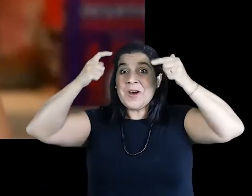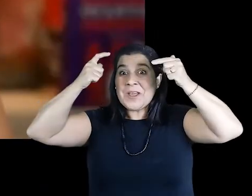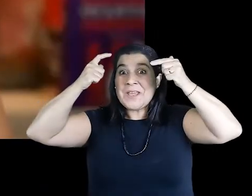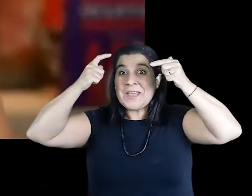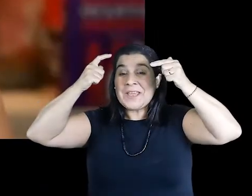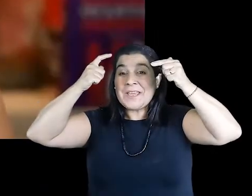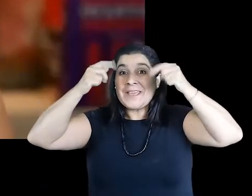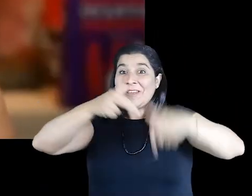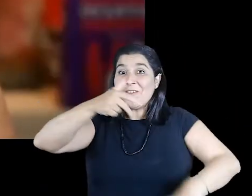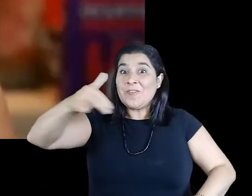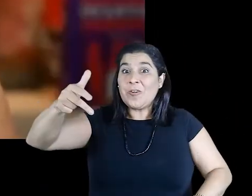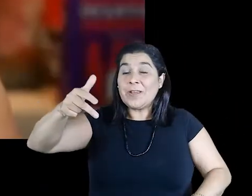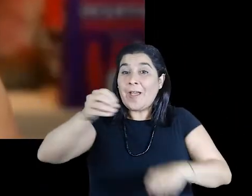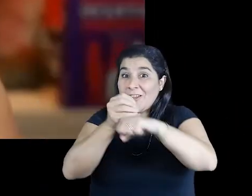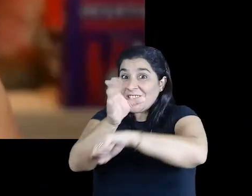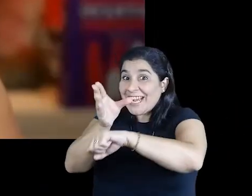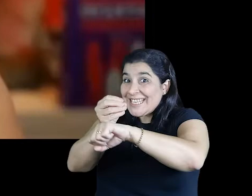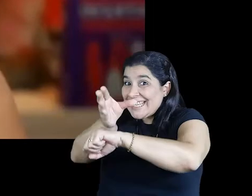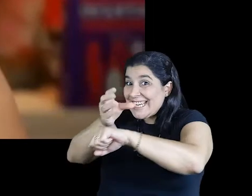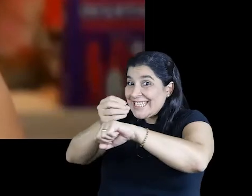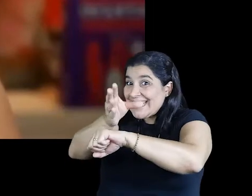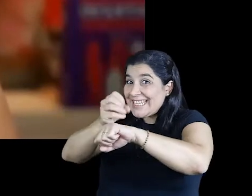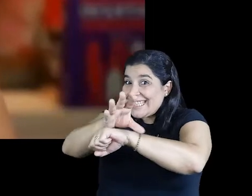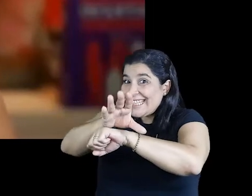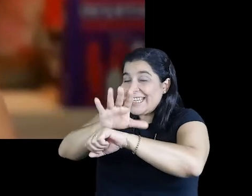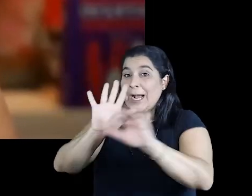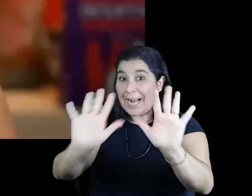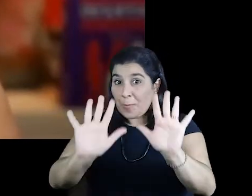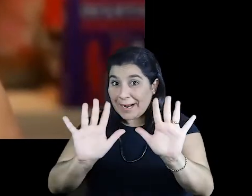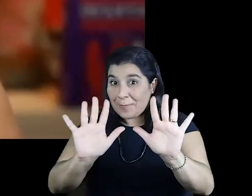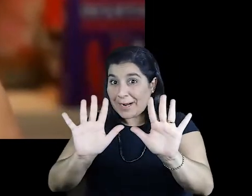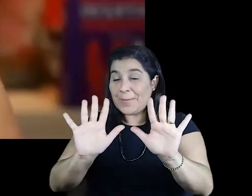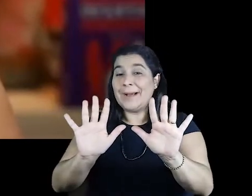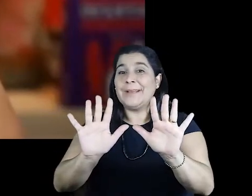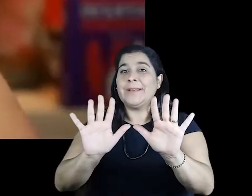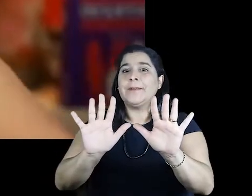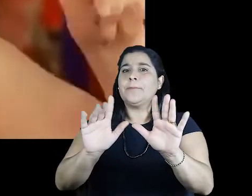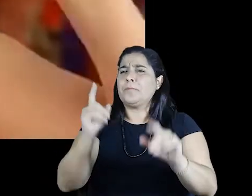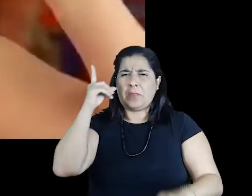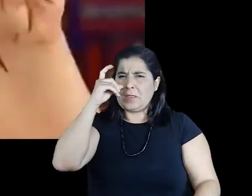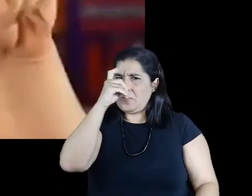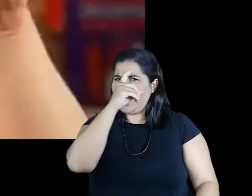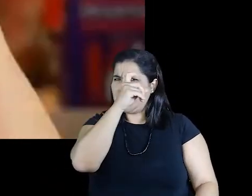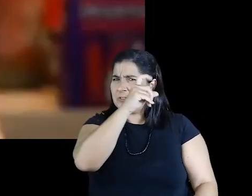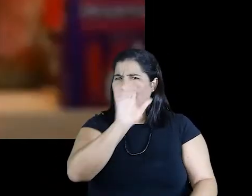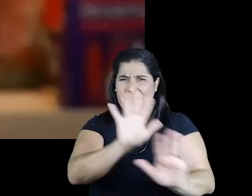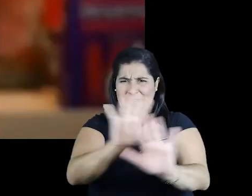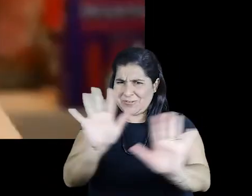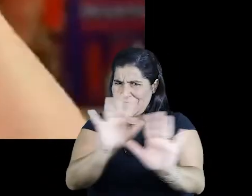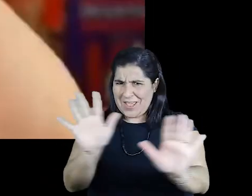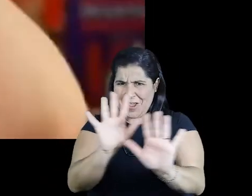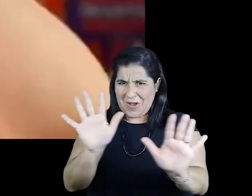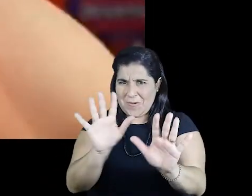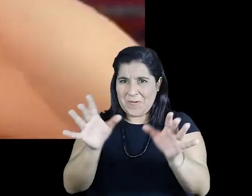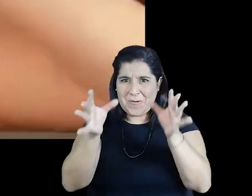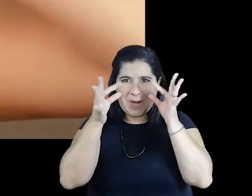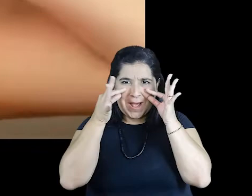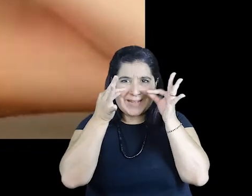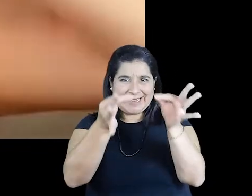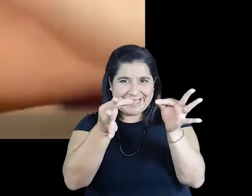pessoal adivinha. Vamos dar uma pista para eles. Vamos dar uma pista para todo mundo. Não é difícil adivinhar.